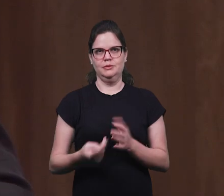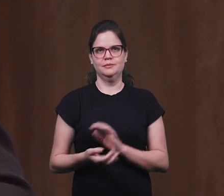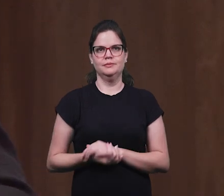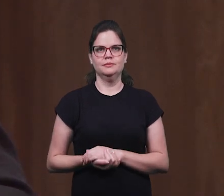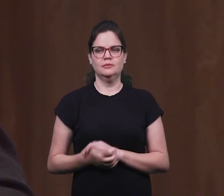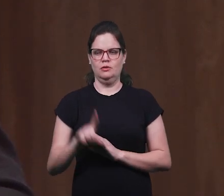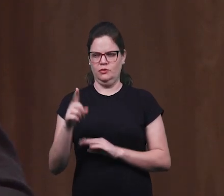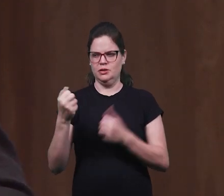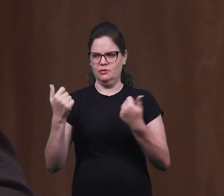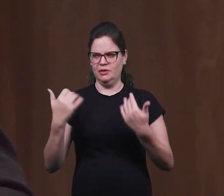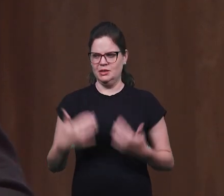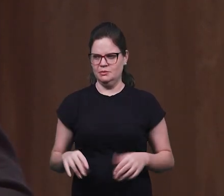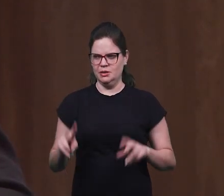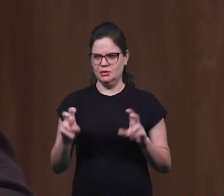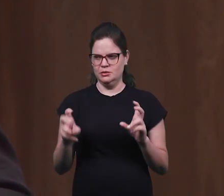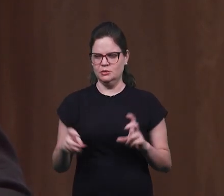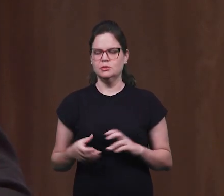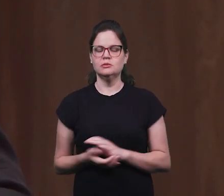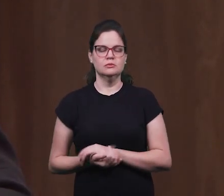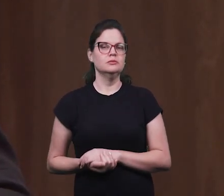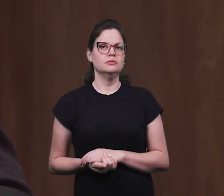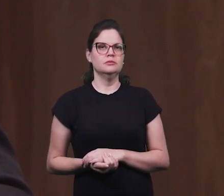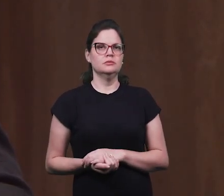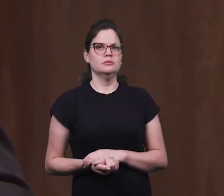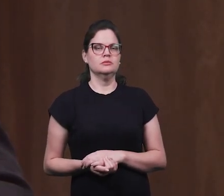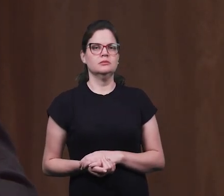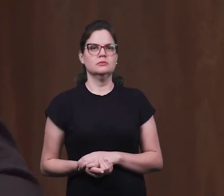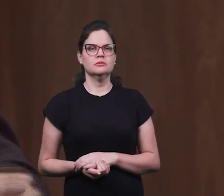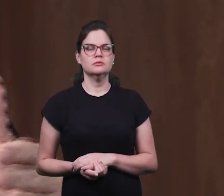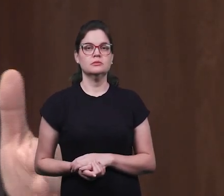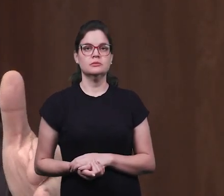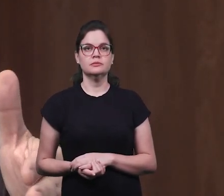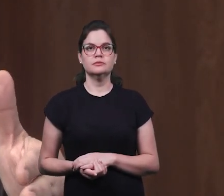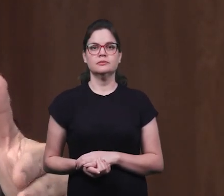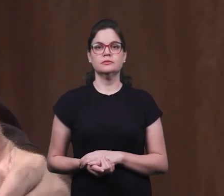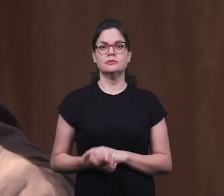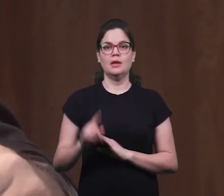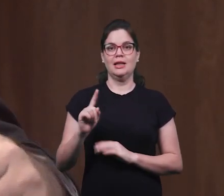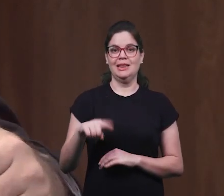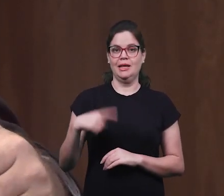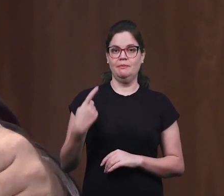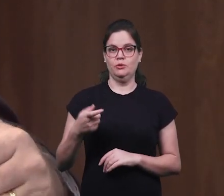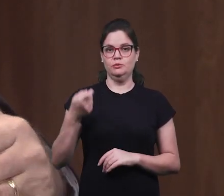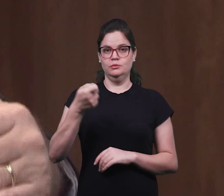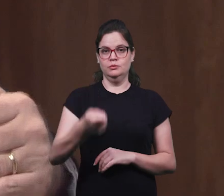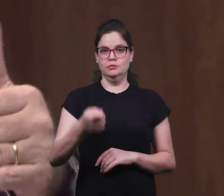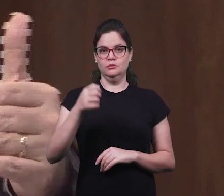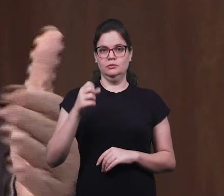E você vai falar sobre ele, né? Sim. Depois de Assuero veio